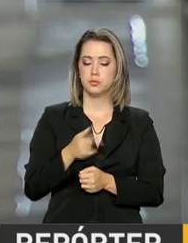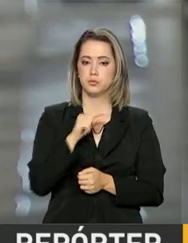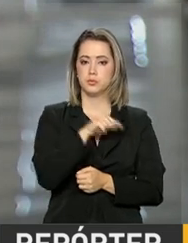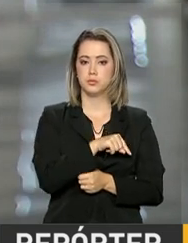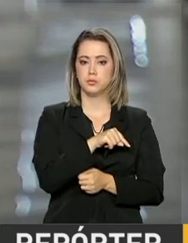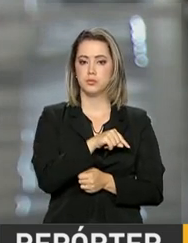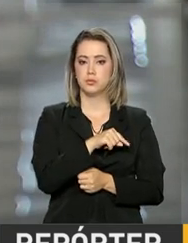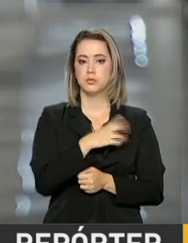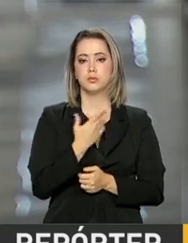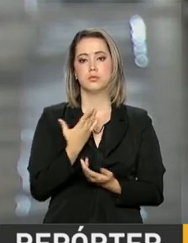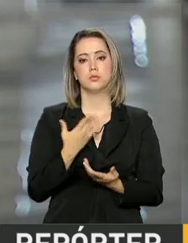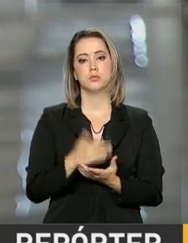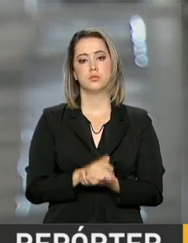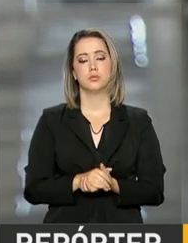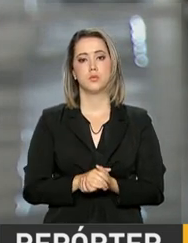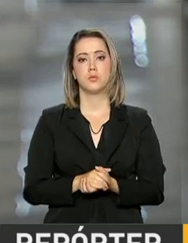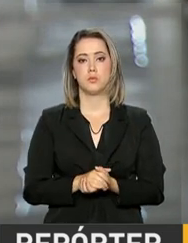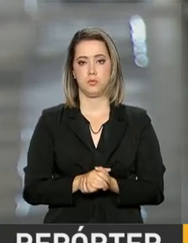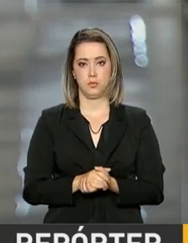endereço eletrônico